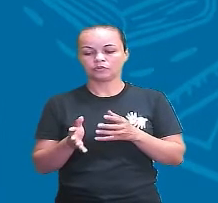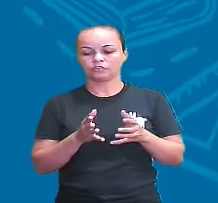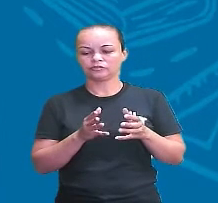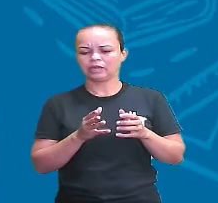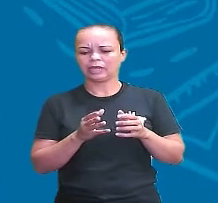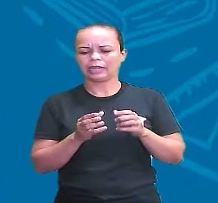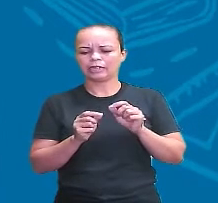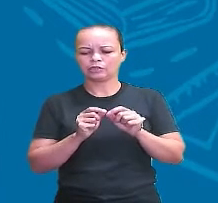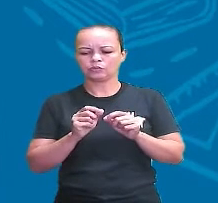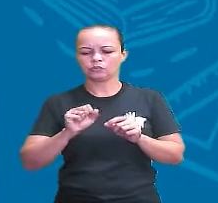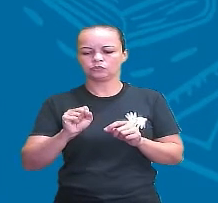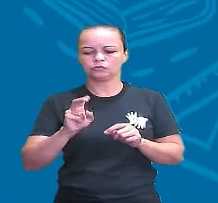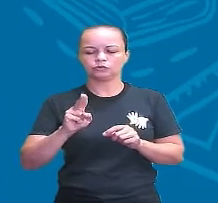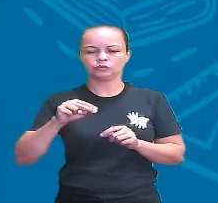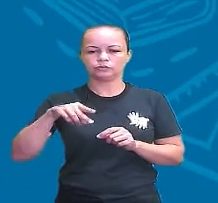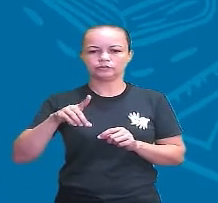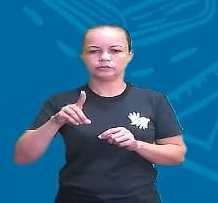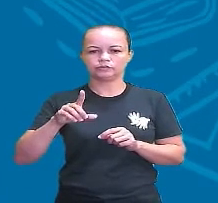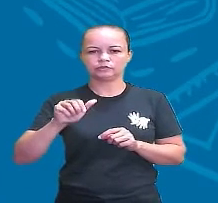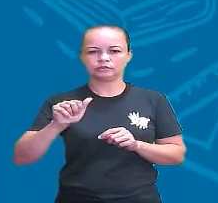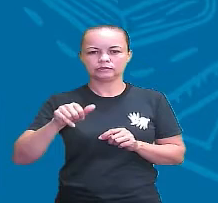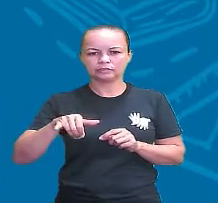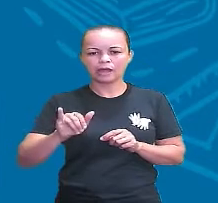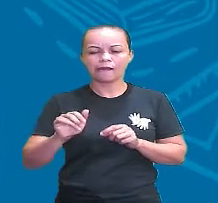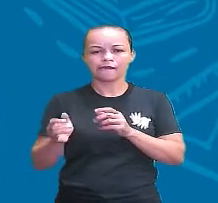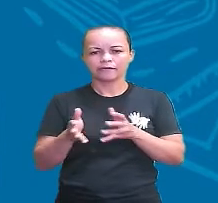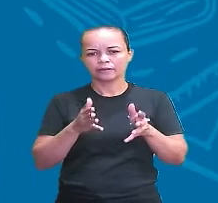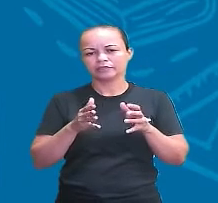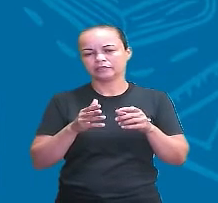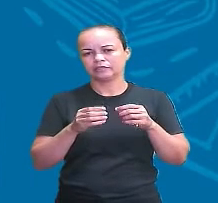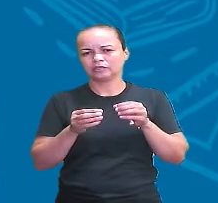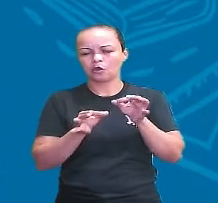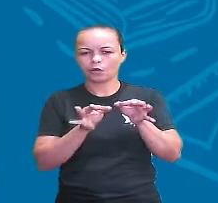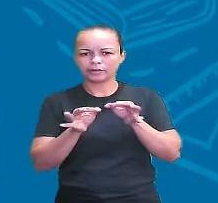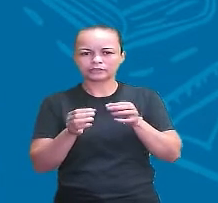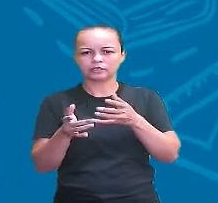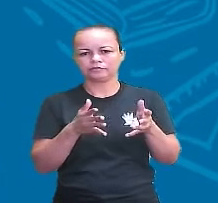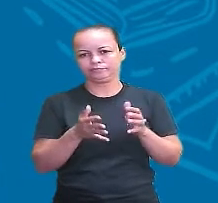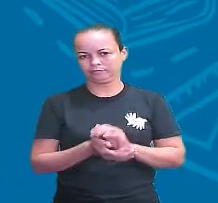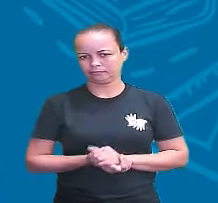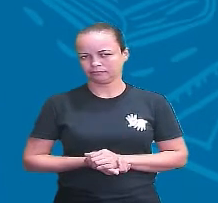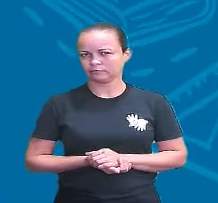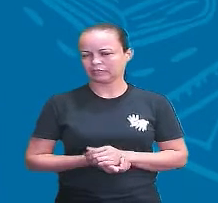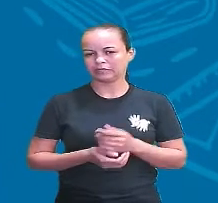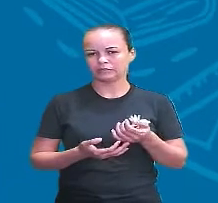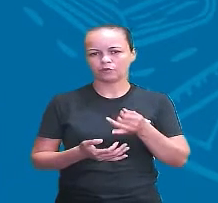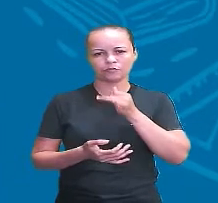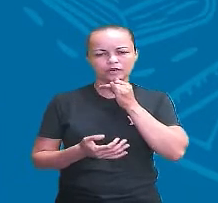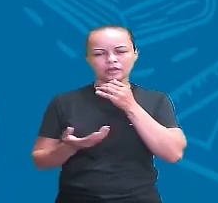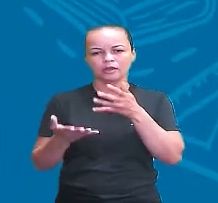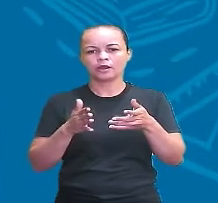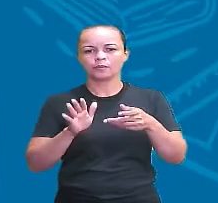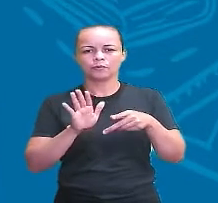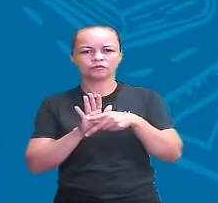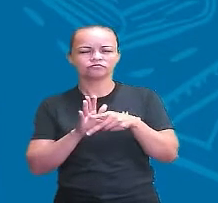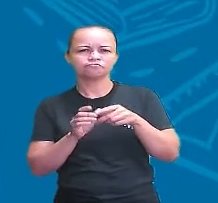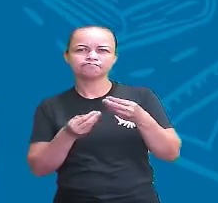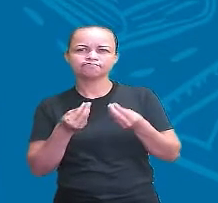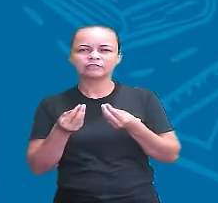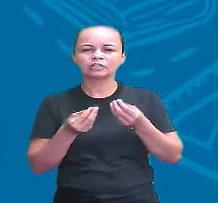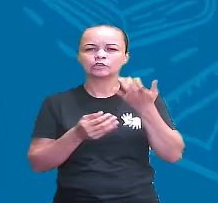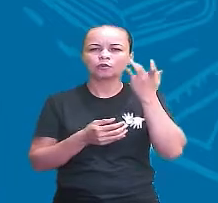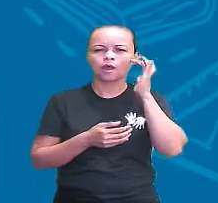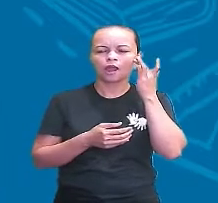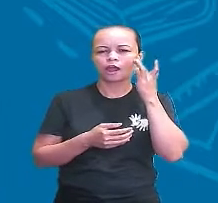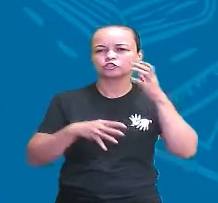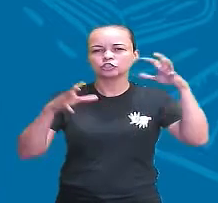como complemento da frase. E a tua frase ficou montada da seguinte forma: provavelmente choverá próximo domingo. Certo, gente?